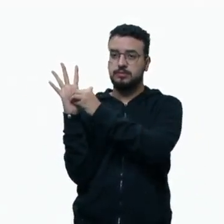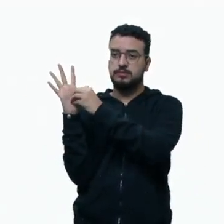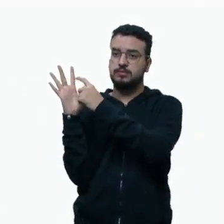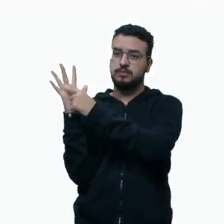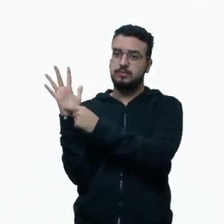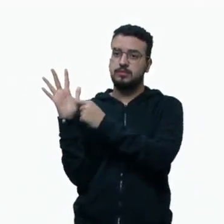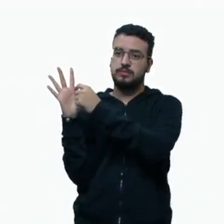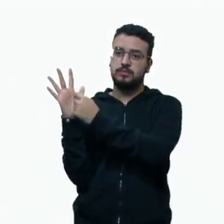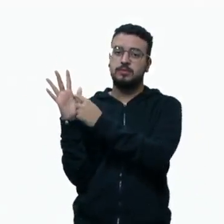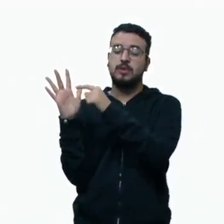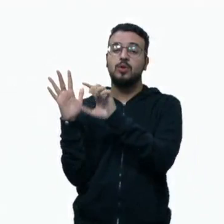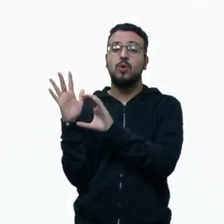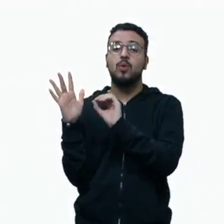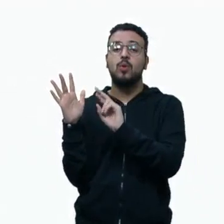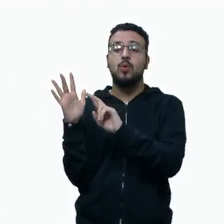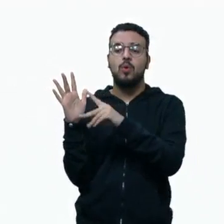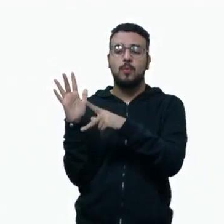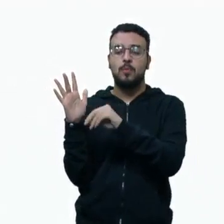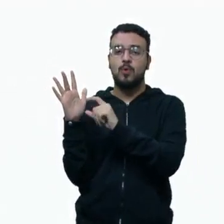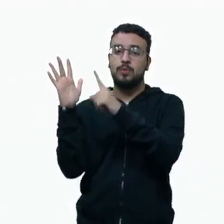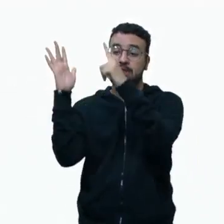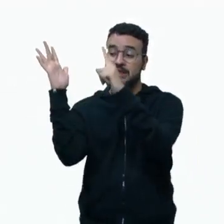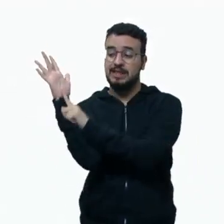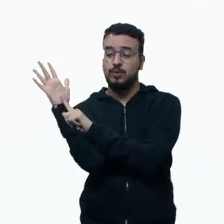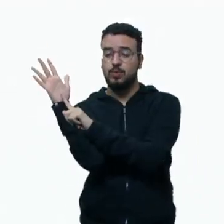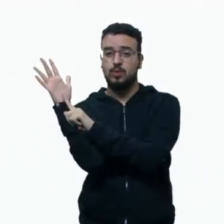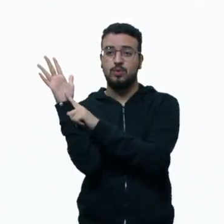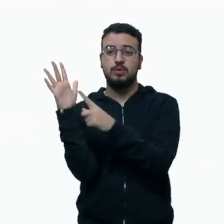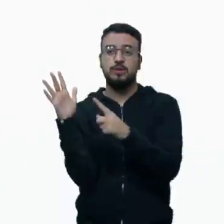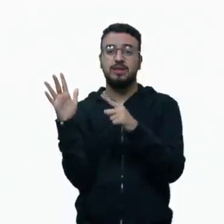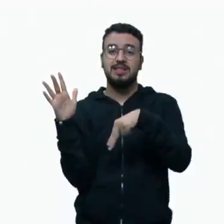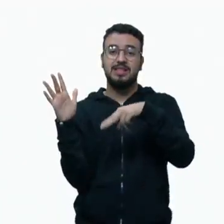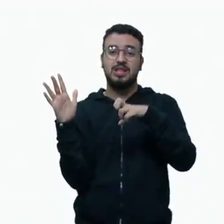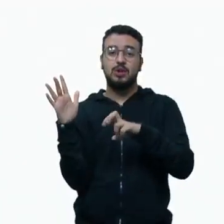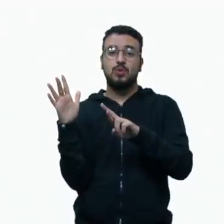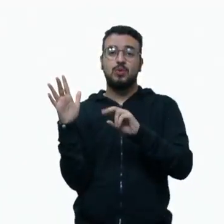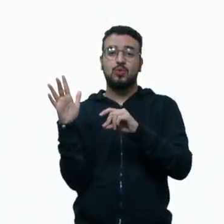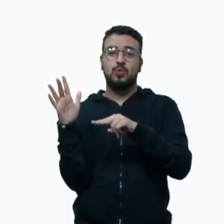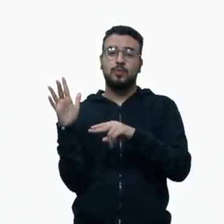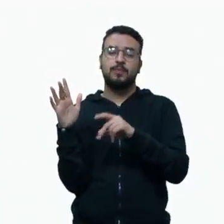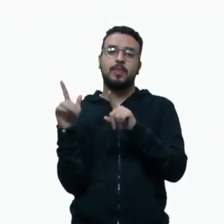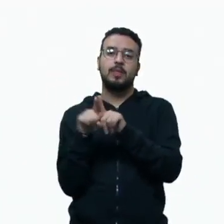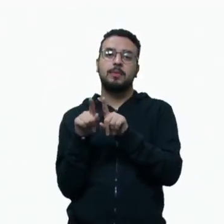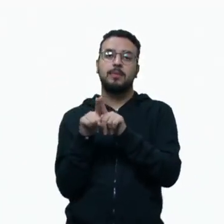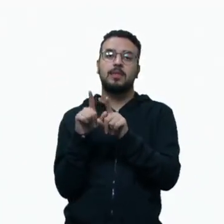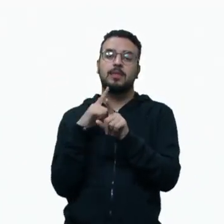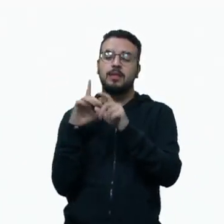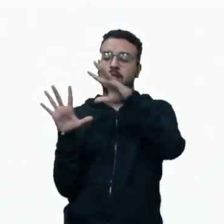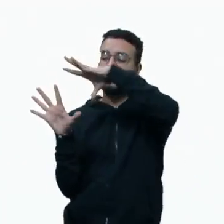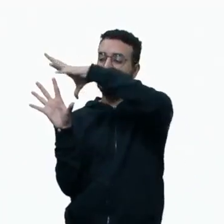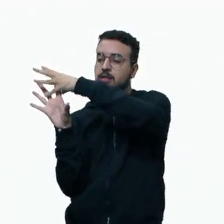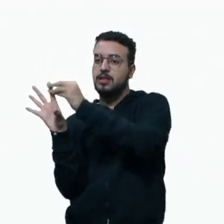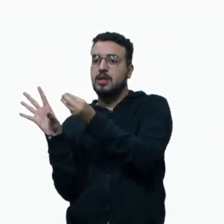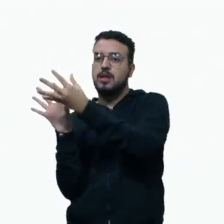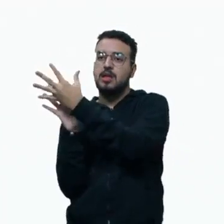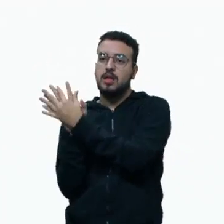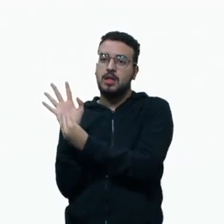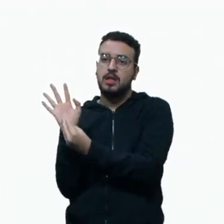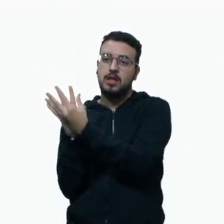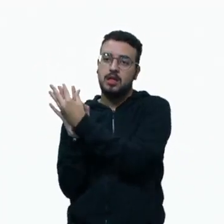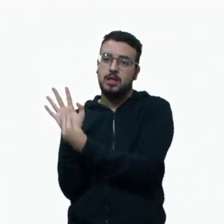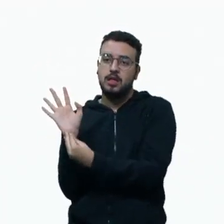neurônio, tá? Que mais se assemelha às outras células. Nós temos os dendritos, que eu já falei para vocês, e o